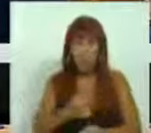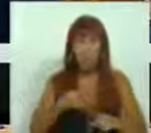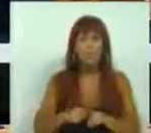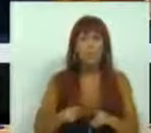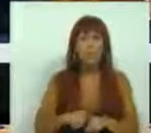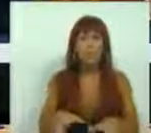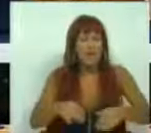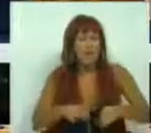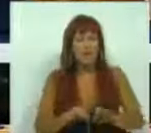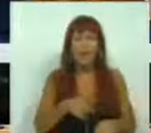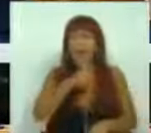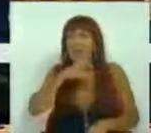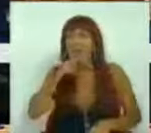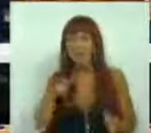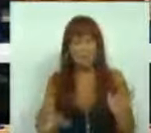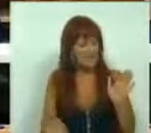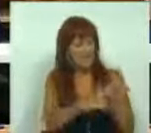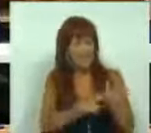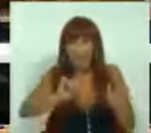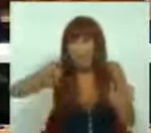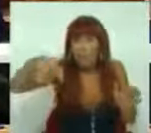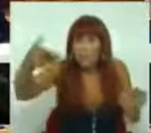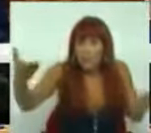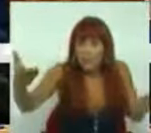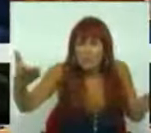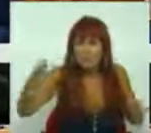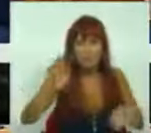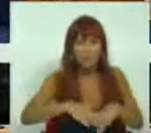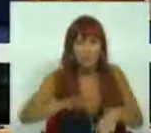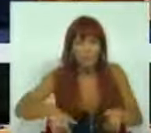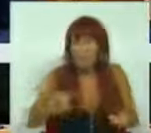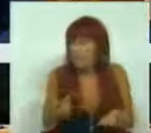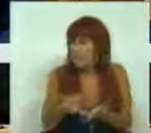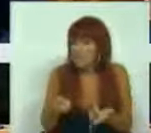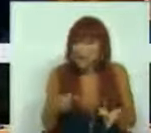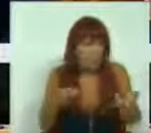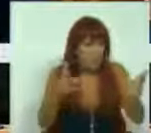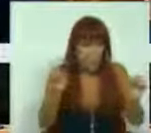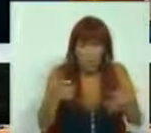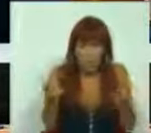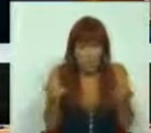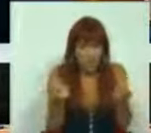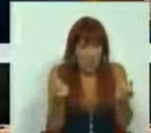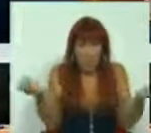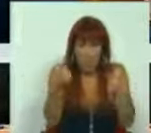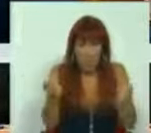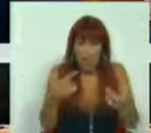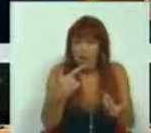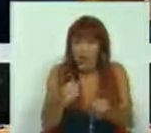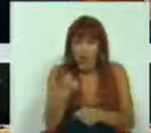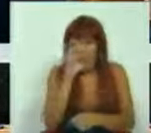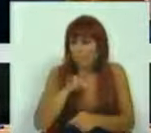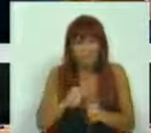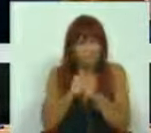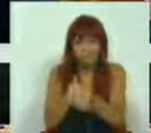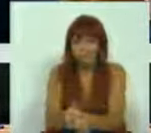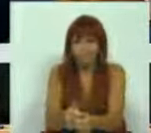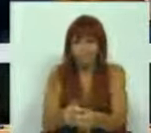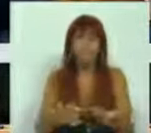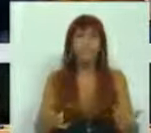se assumirem compromissos na lei que depois, por manifesta falta de disponibilidade orçamental, não se possam